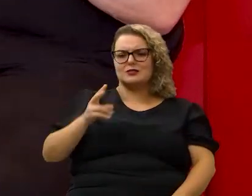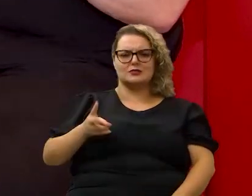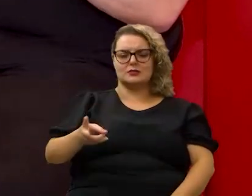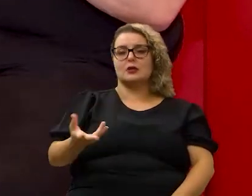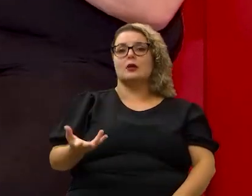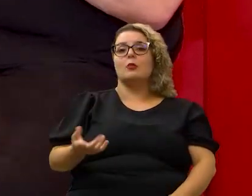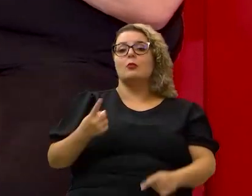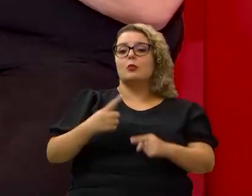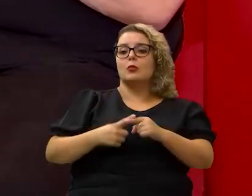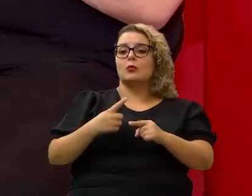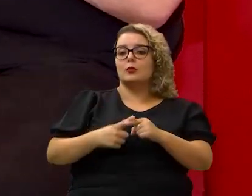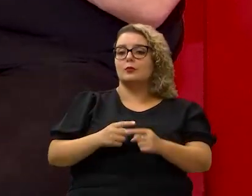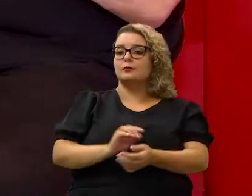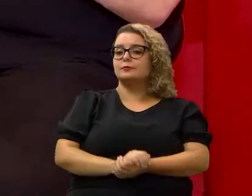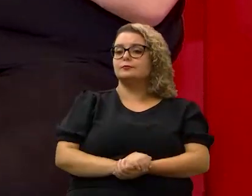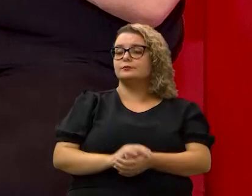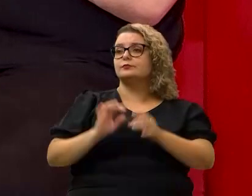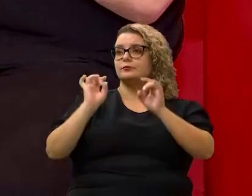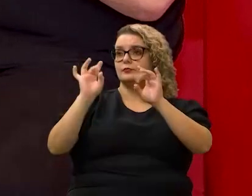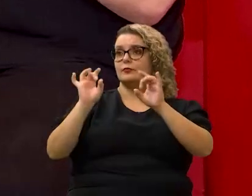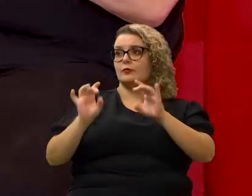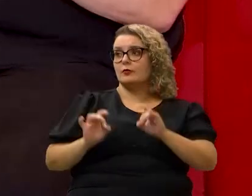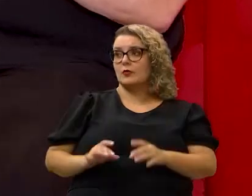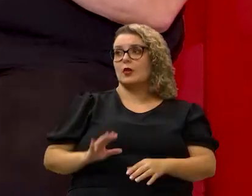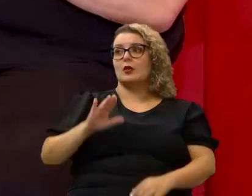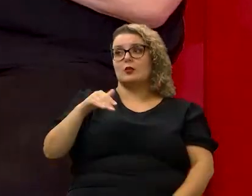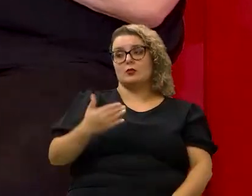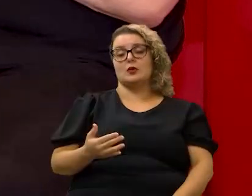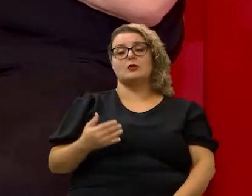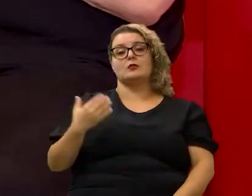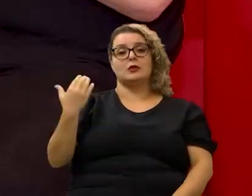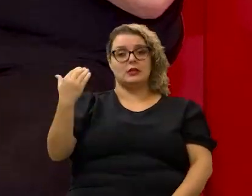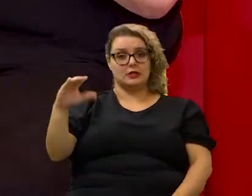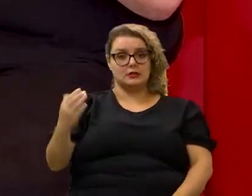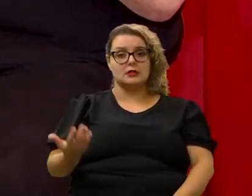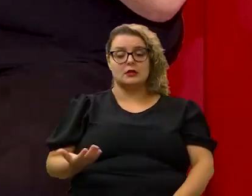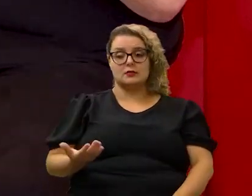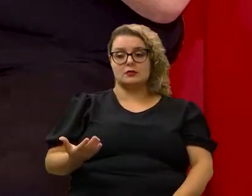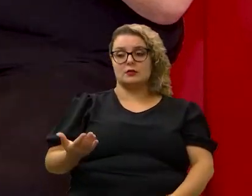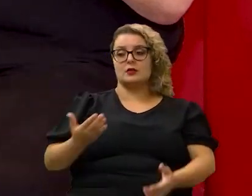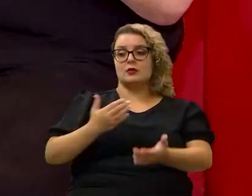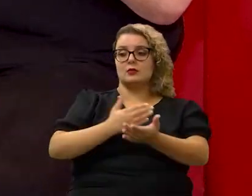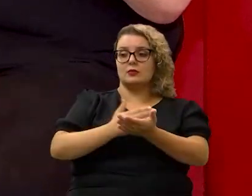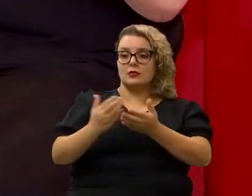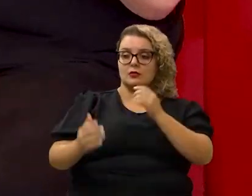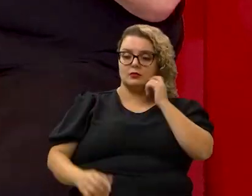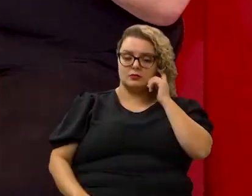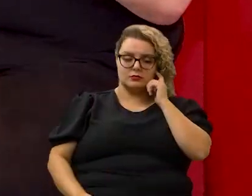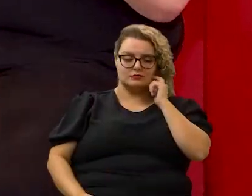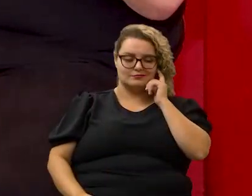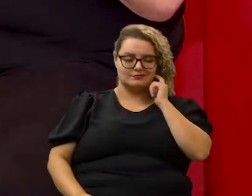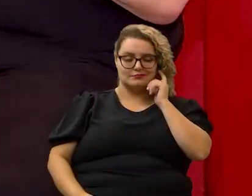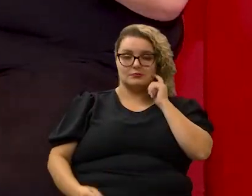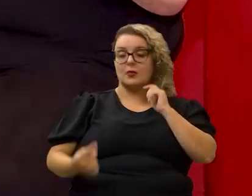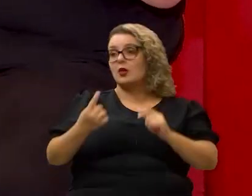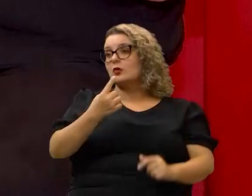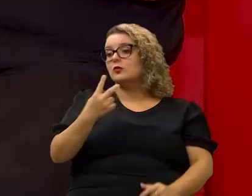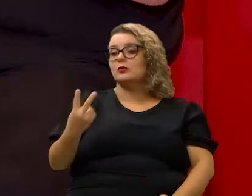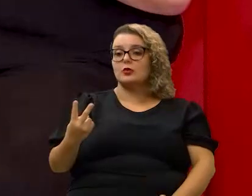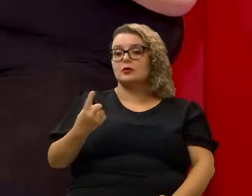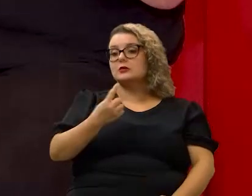seguidas. Porque os especialistas, logo que a ferramenta foi lançada, começaram a ficar 12, 13